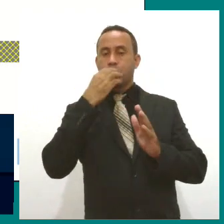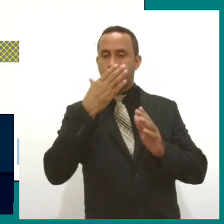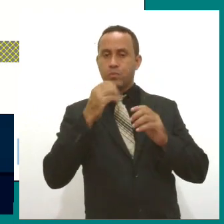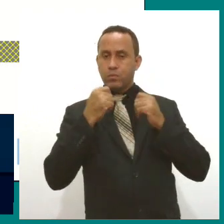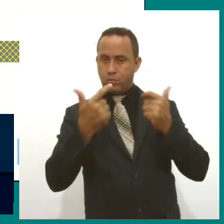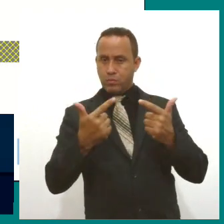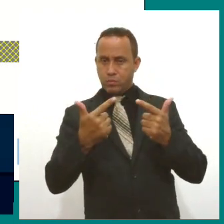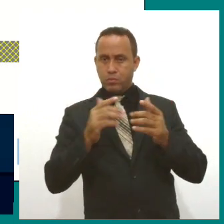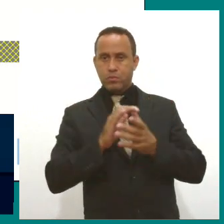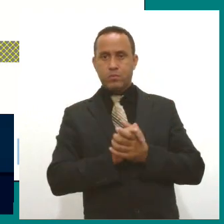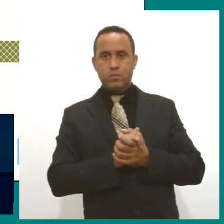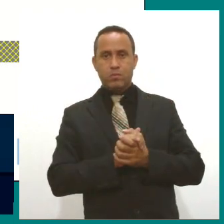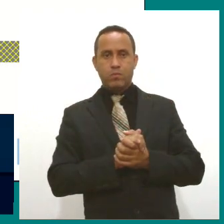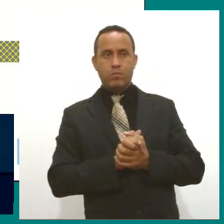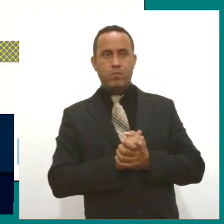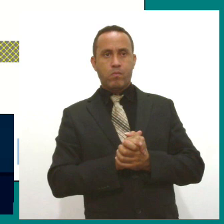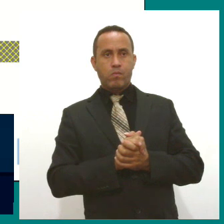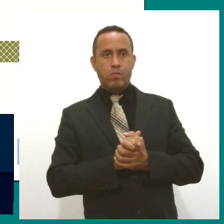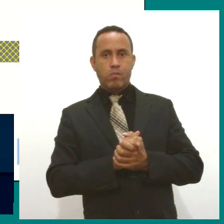mais relevantes